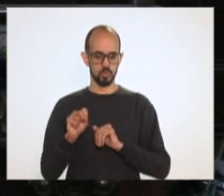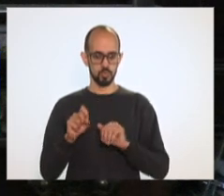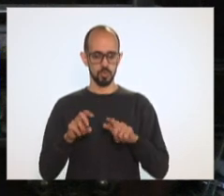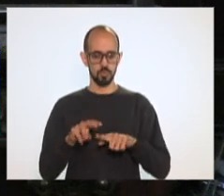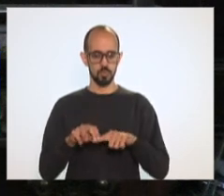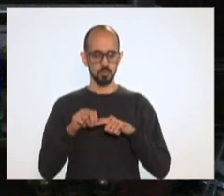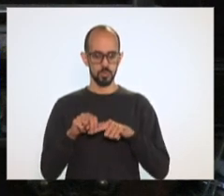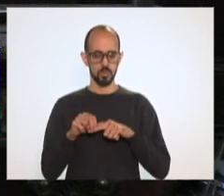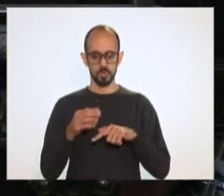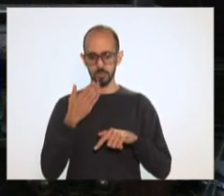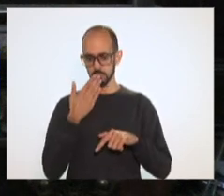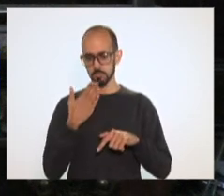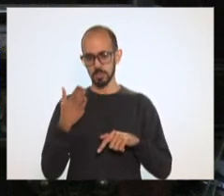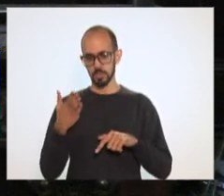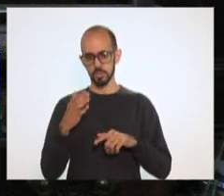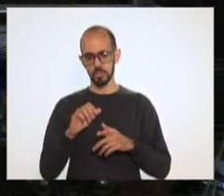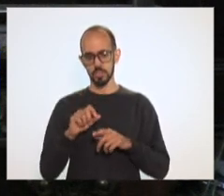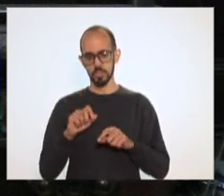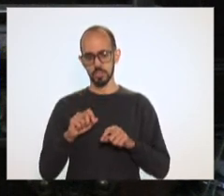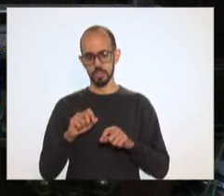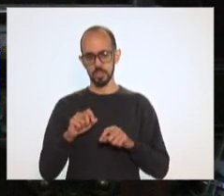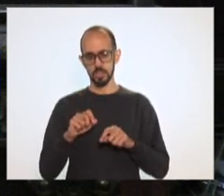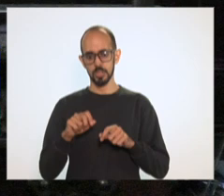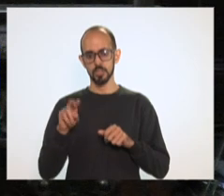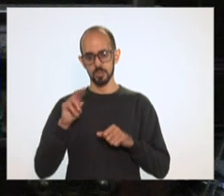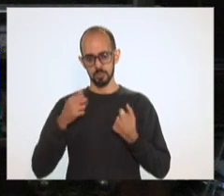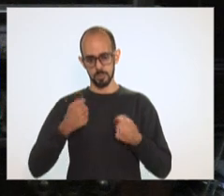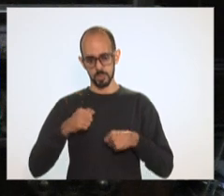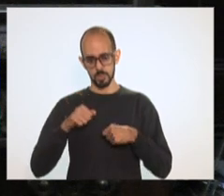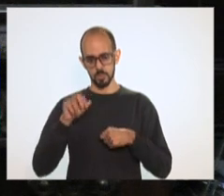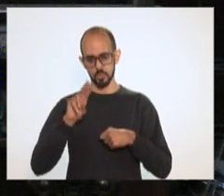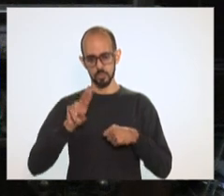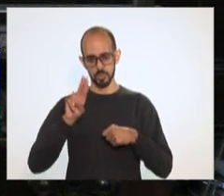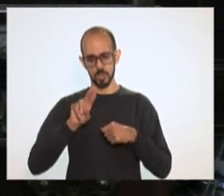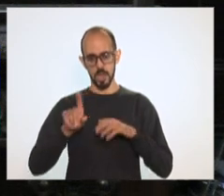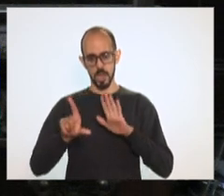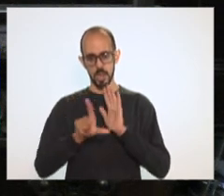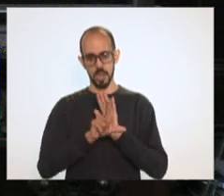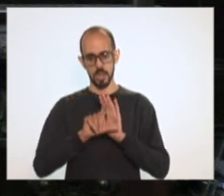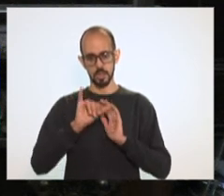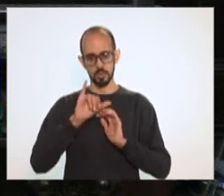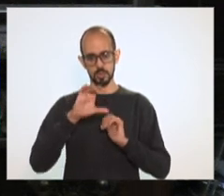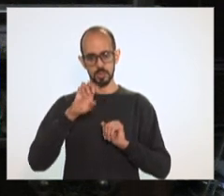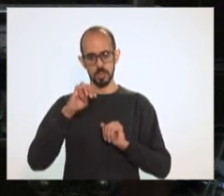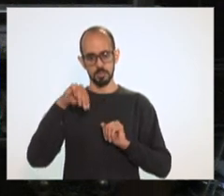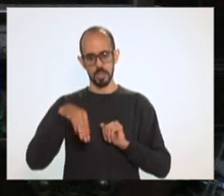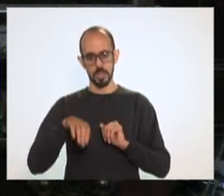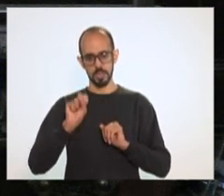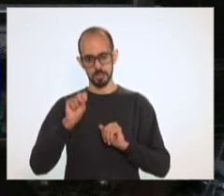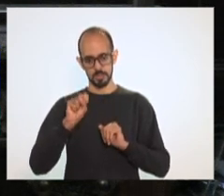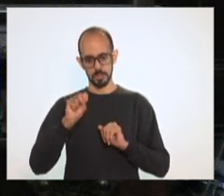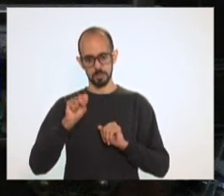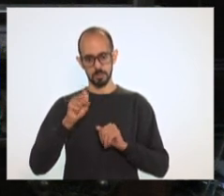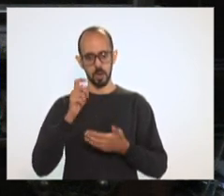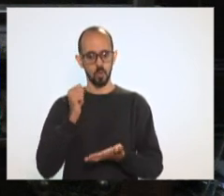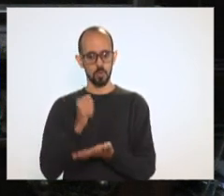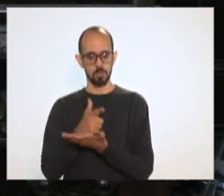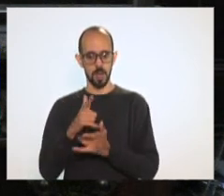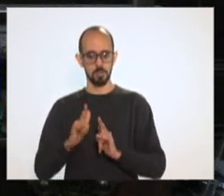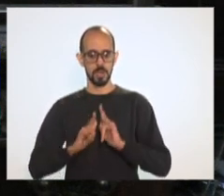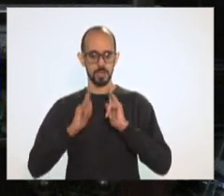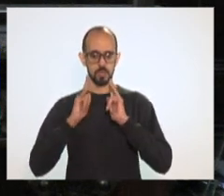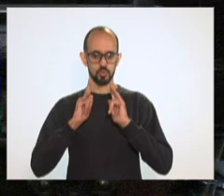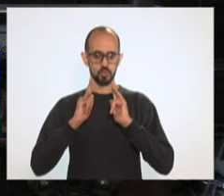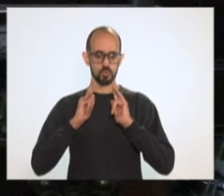porque a gente precisa usar a lei a lei do ICMS para adquirir prédios porque tem muita